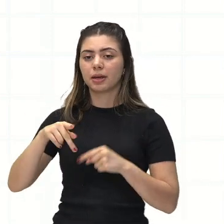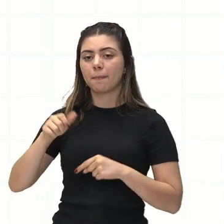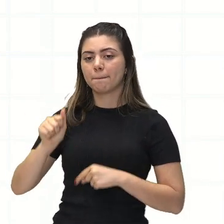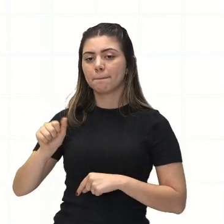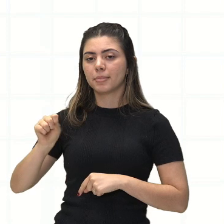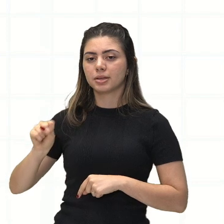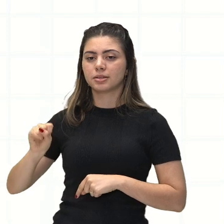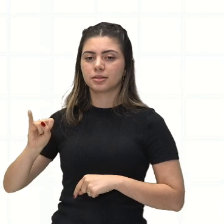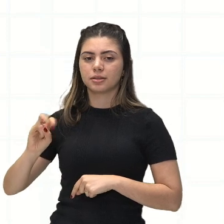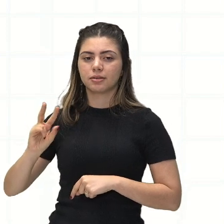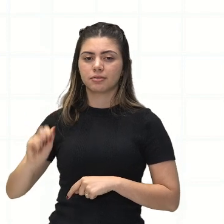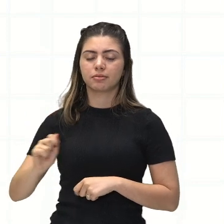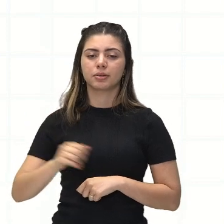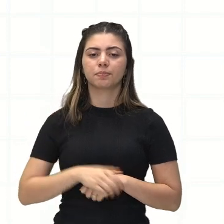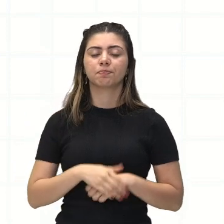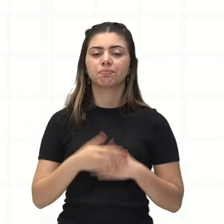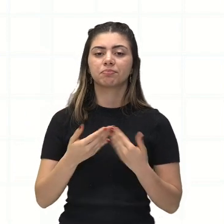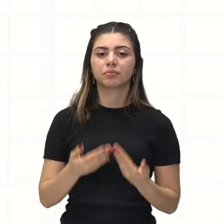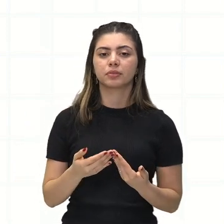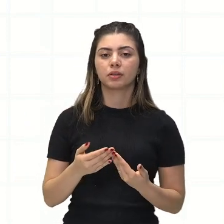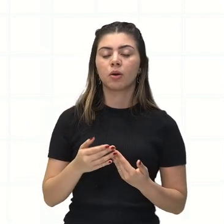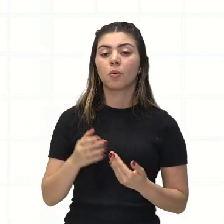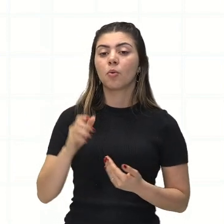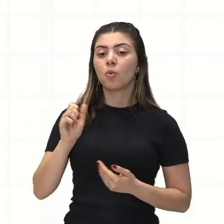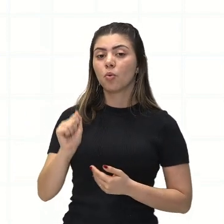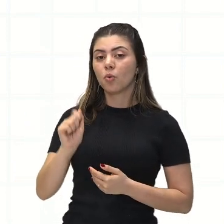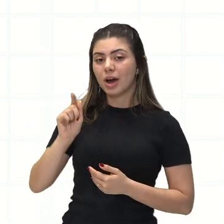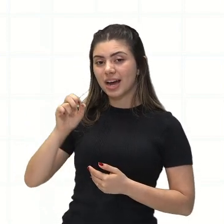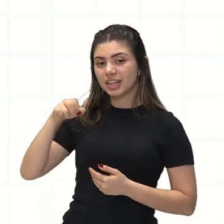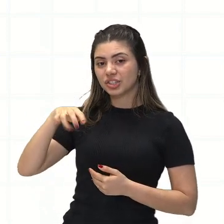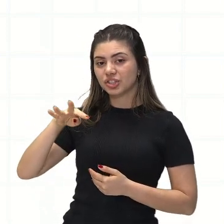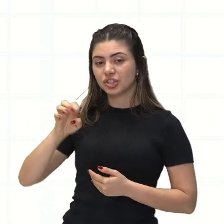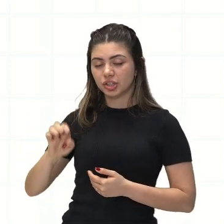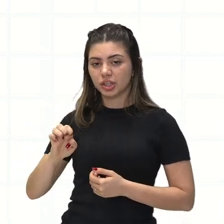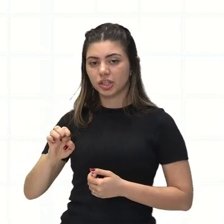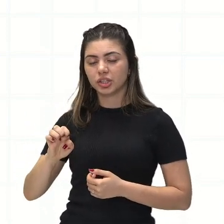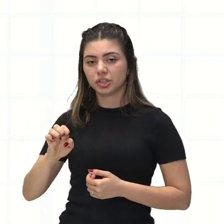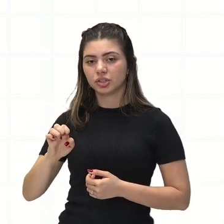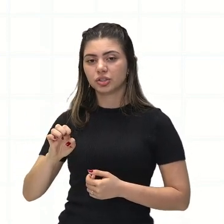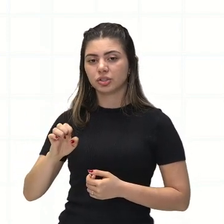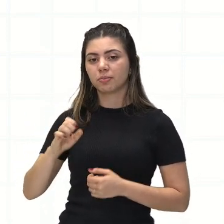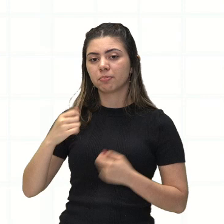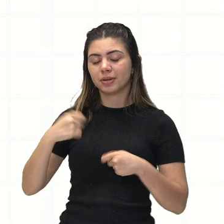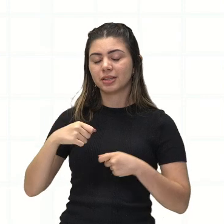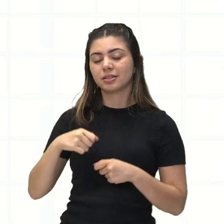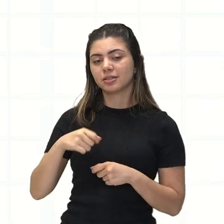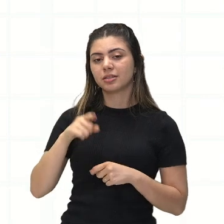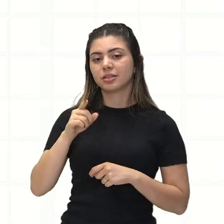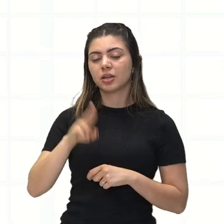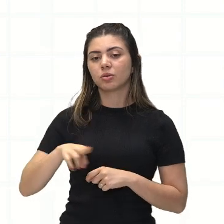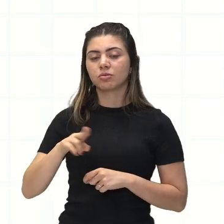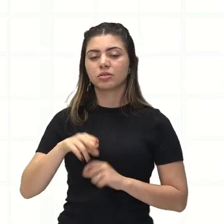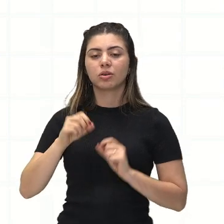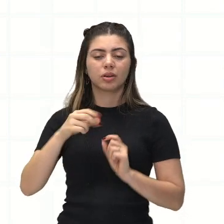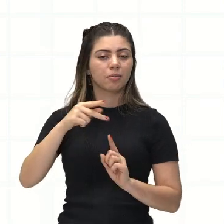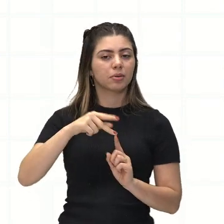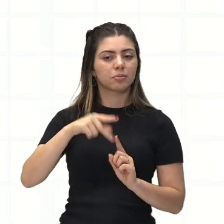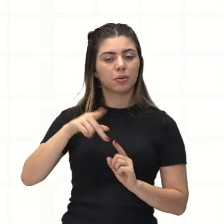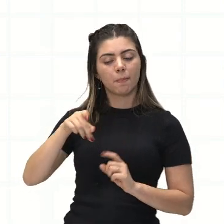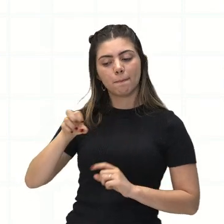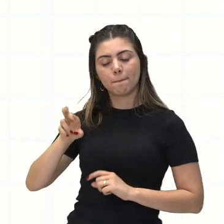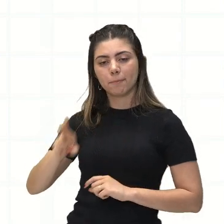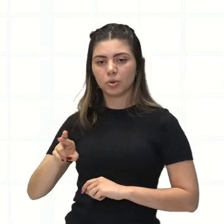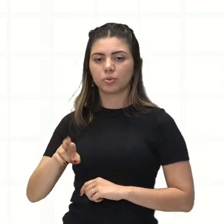passiva. Geralmente, o agente da passiva é introduzido por essa preposição aqui, por. Vocês vão ver